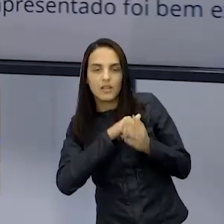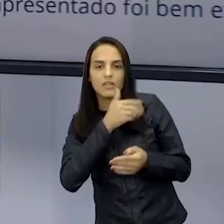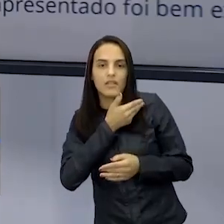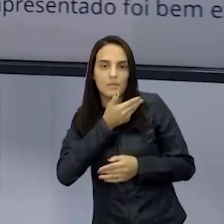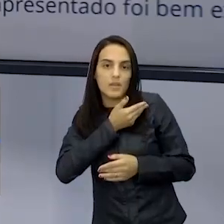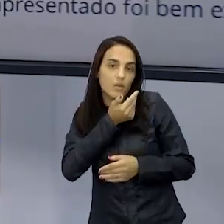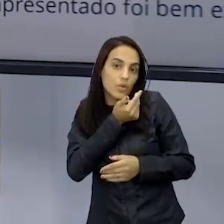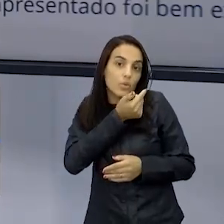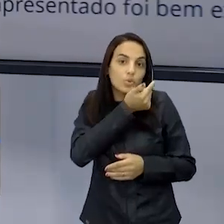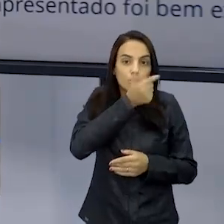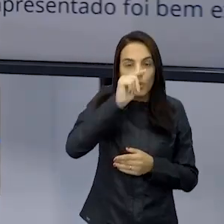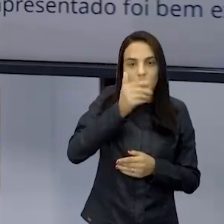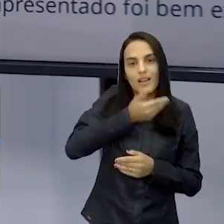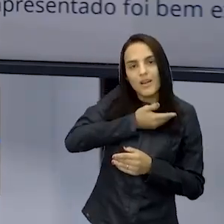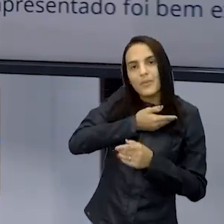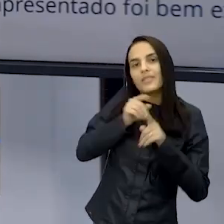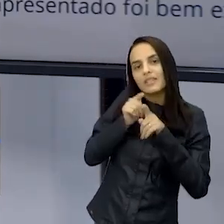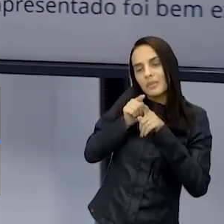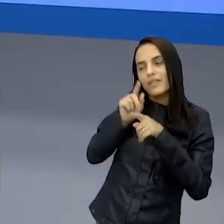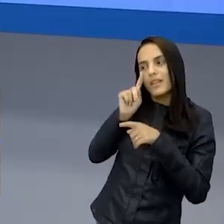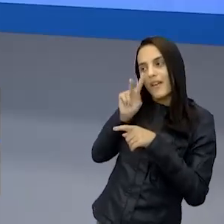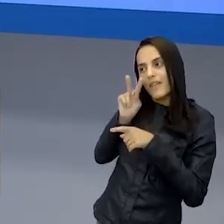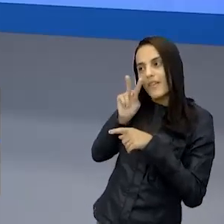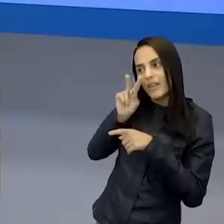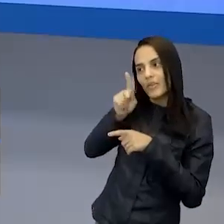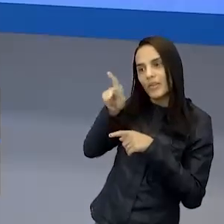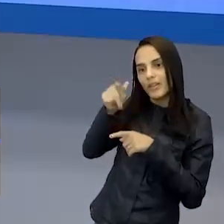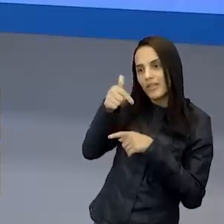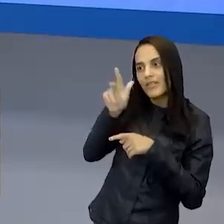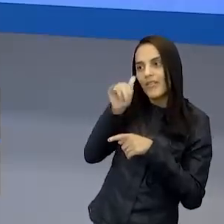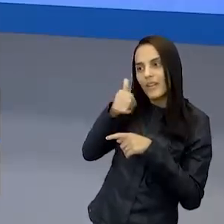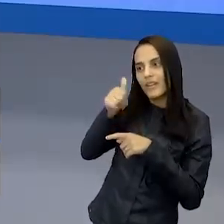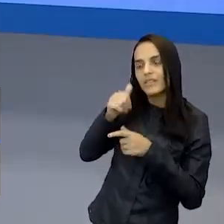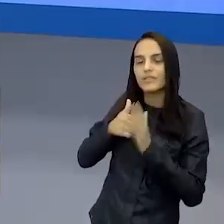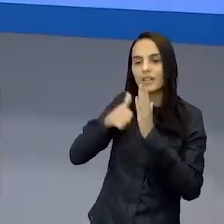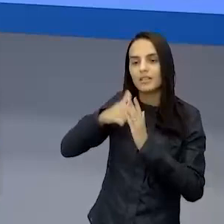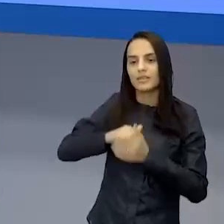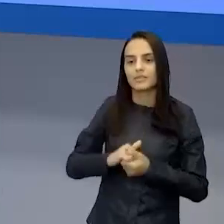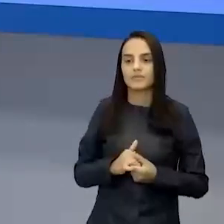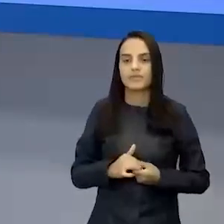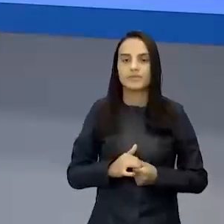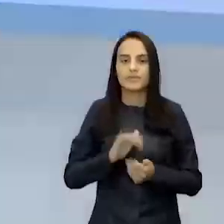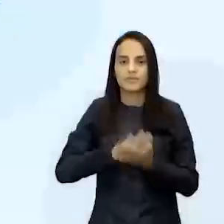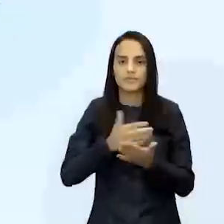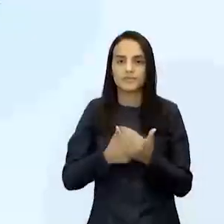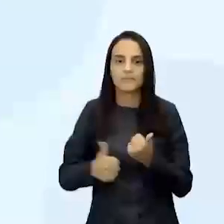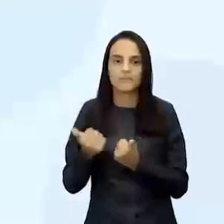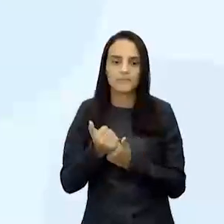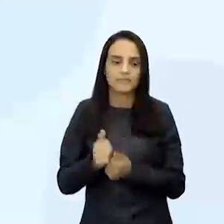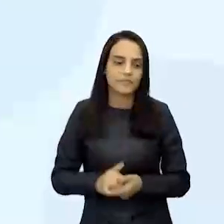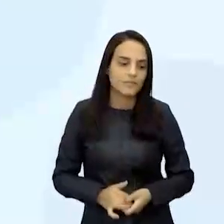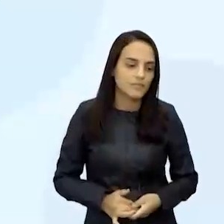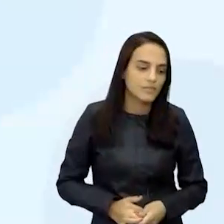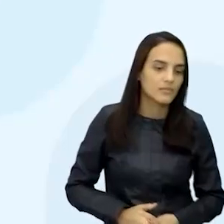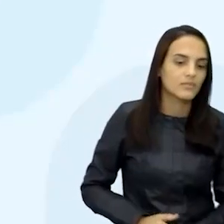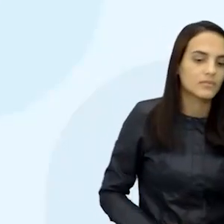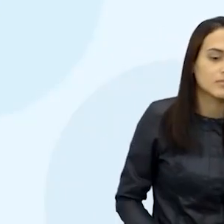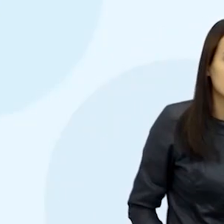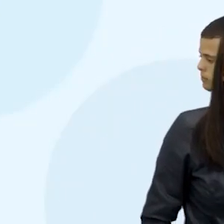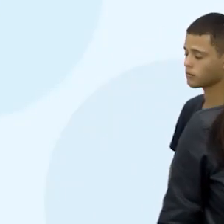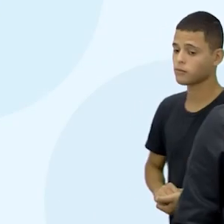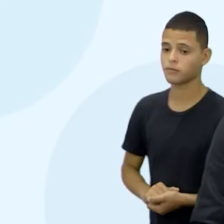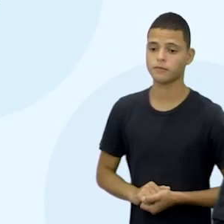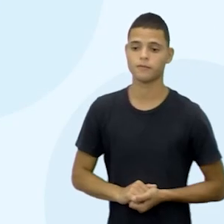os outros colegas também vão estar avaliando ele. E aí tem umas perguntinhas aí, né, o que ele vai ter para fazer durante essa avaliação, quando ele